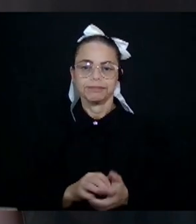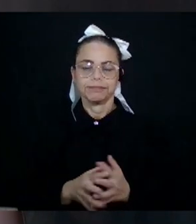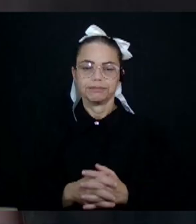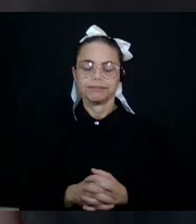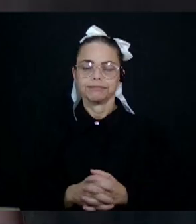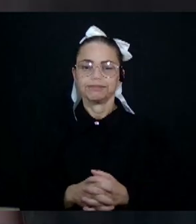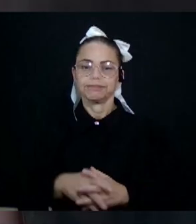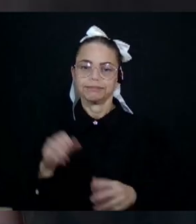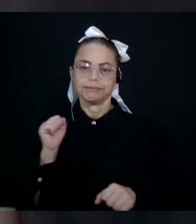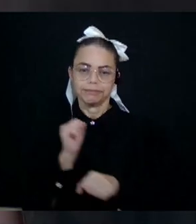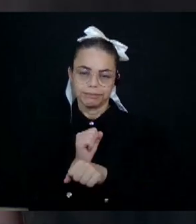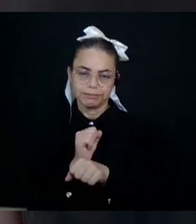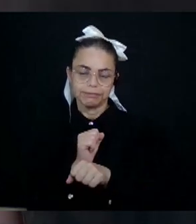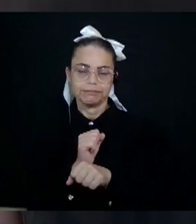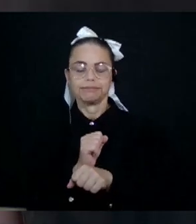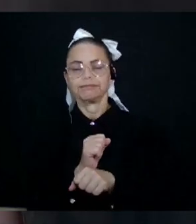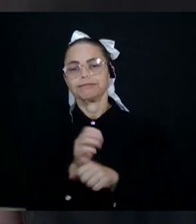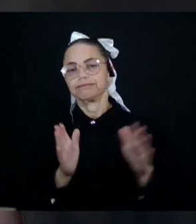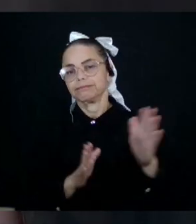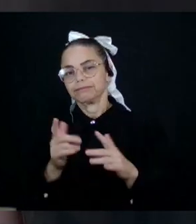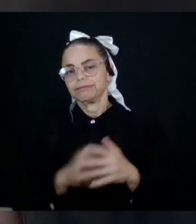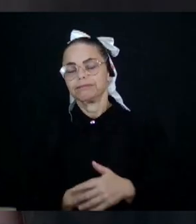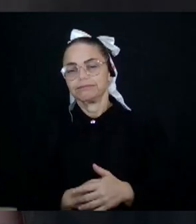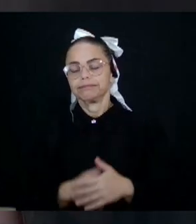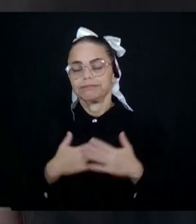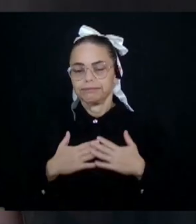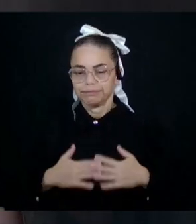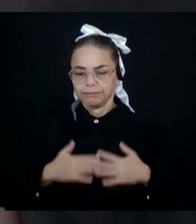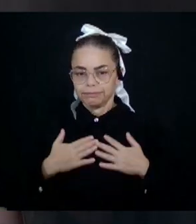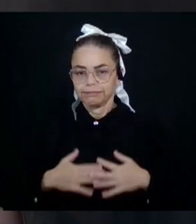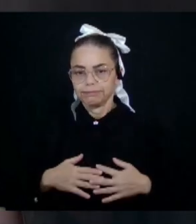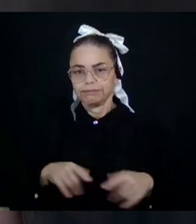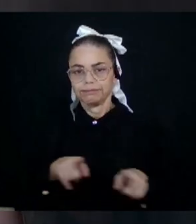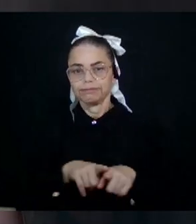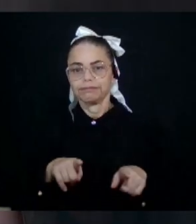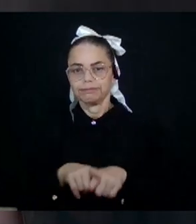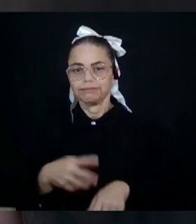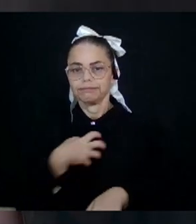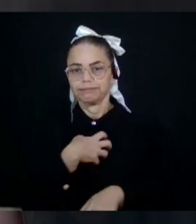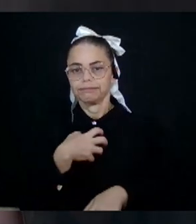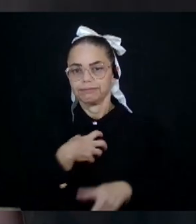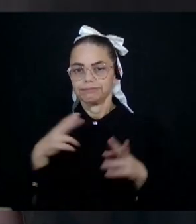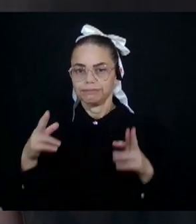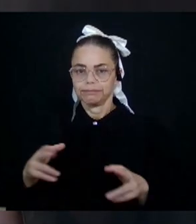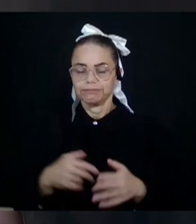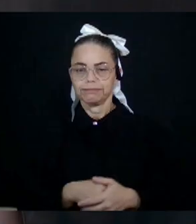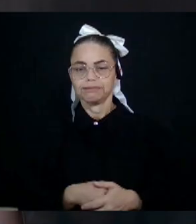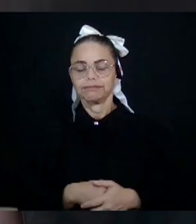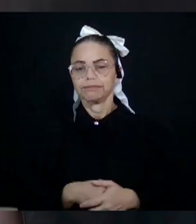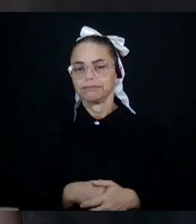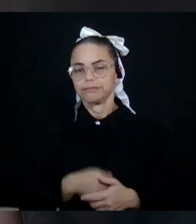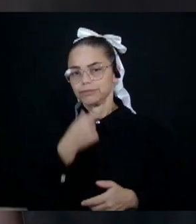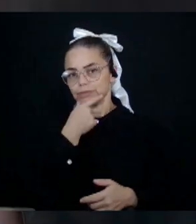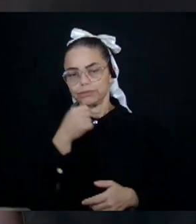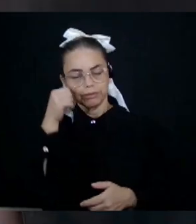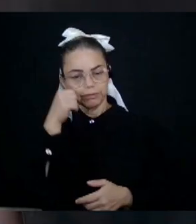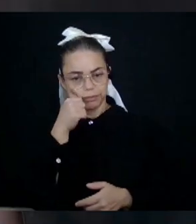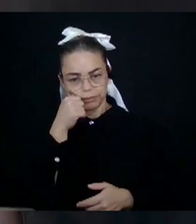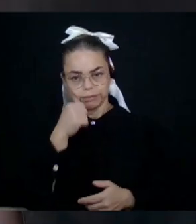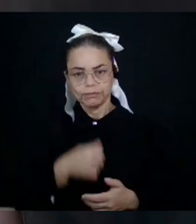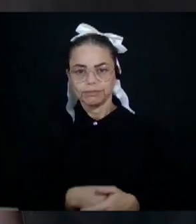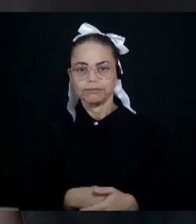essa pausa, esse momento de descanso, ela também não é sentida igualmente, né, pelos Uhum. homens e pelas mulheres, em